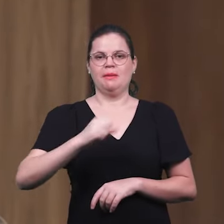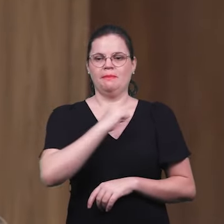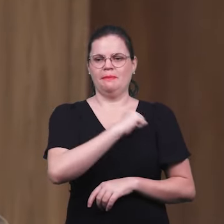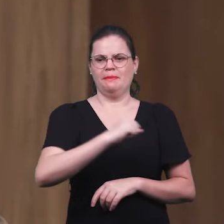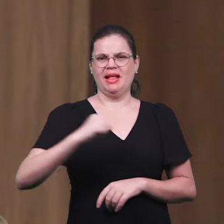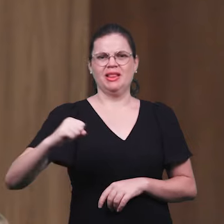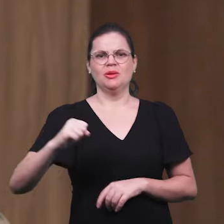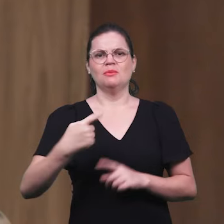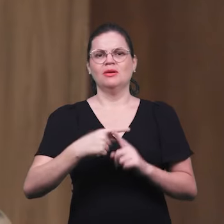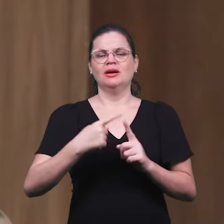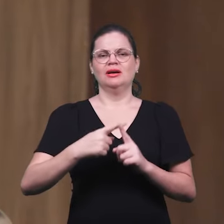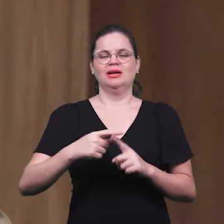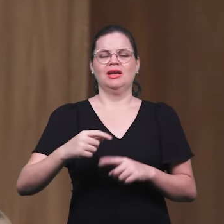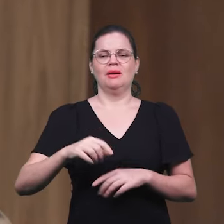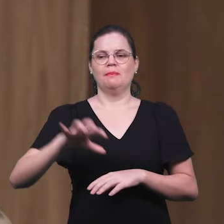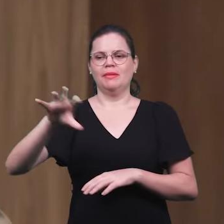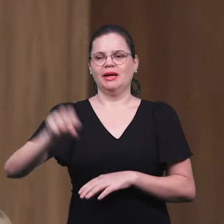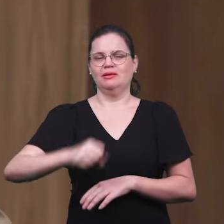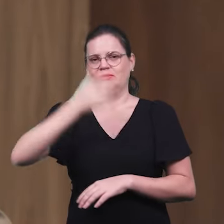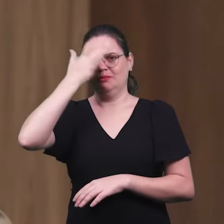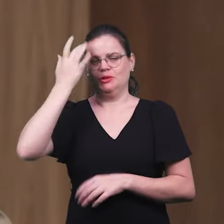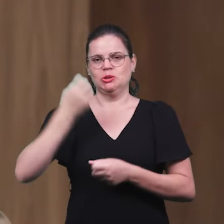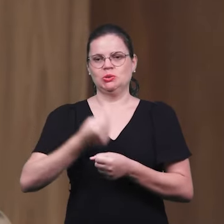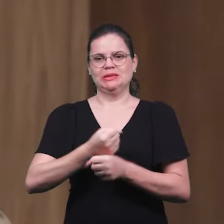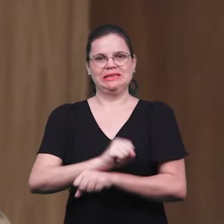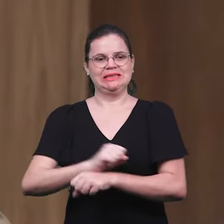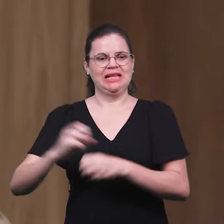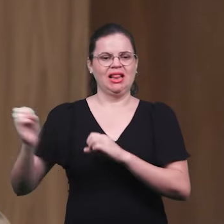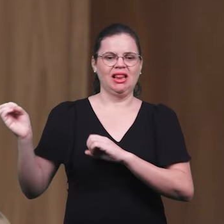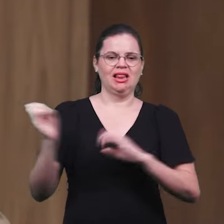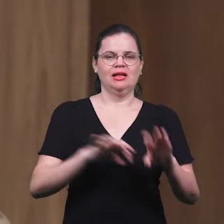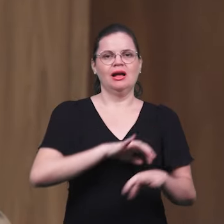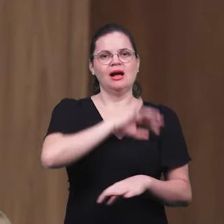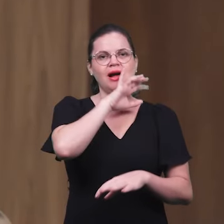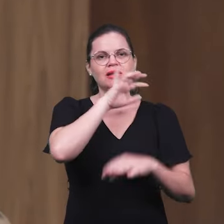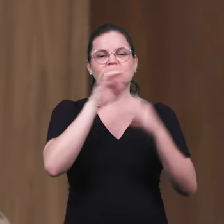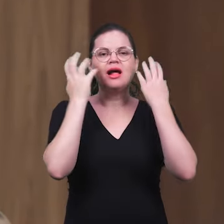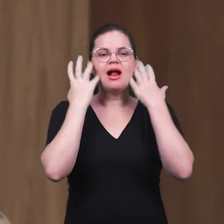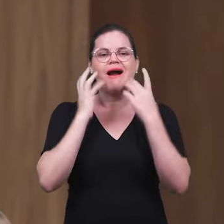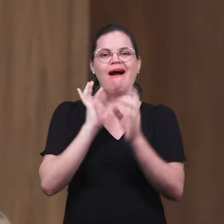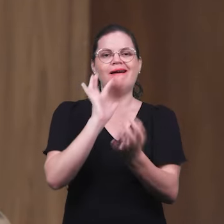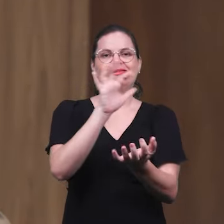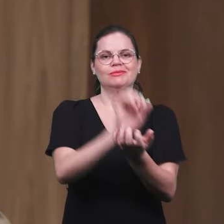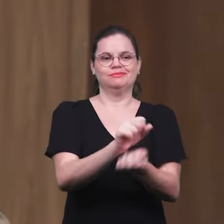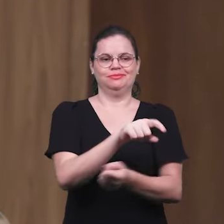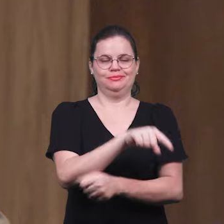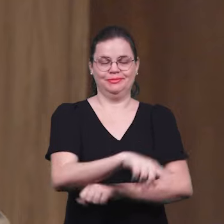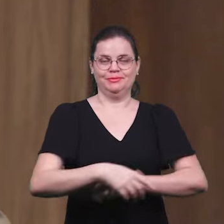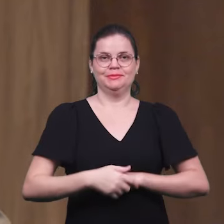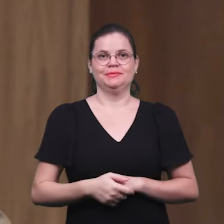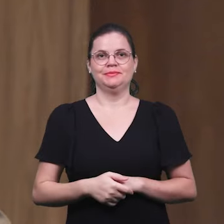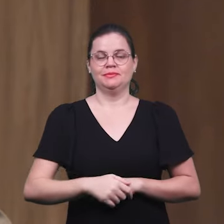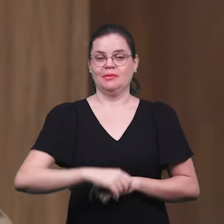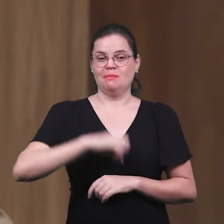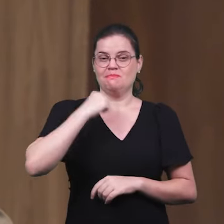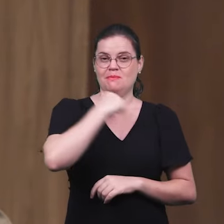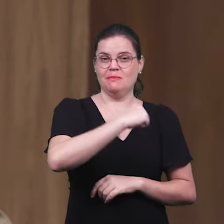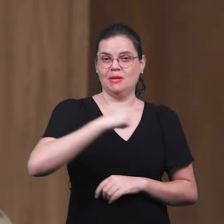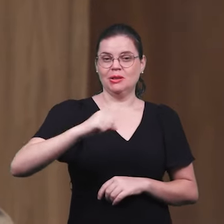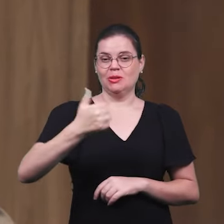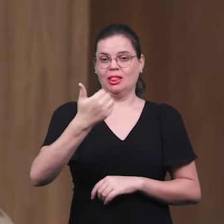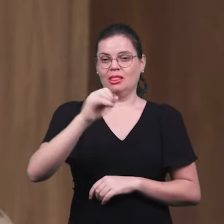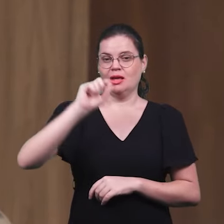cristãos lançaram as feras mesmo, e sofriam mesmo os cristãos, né? Matou 10 mil